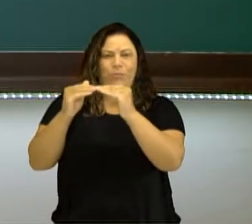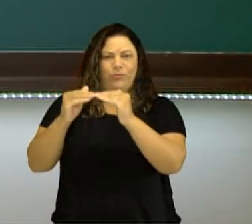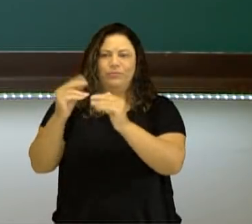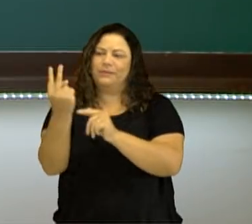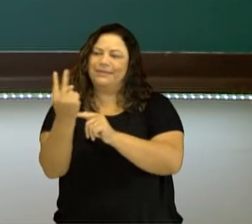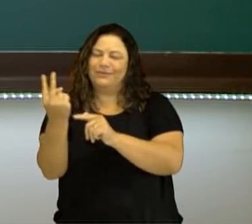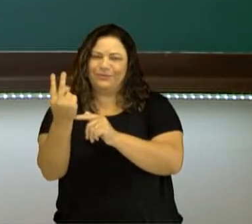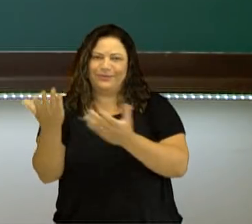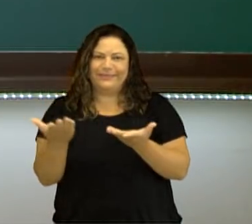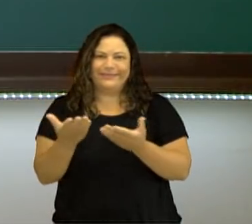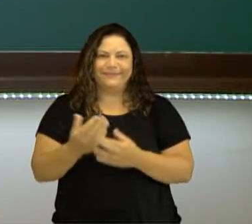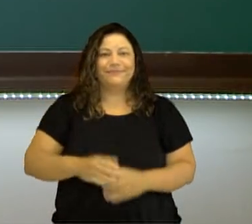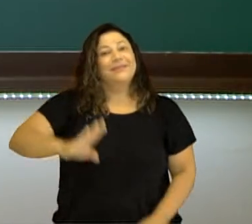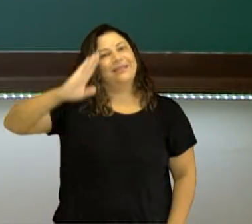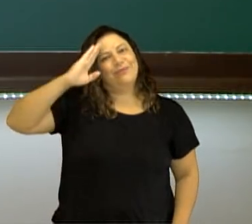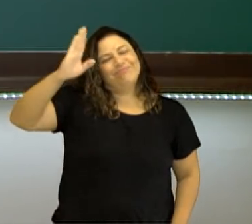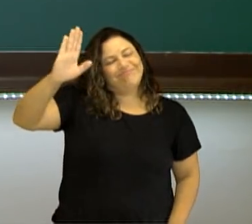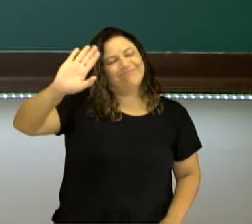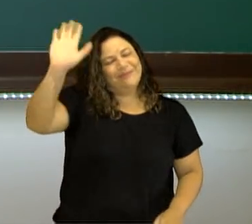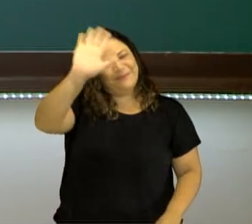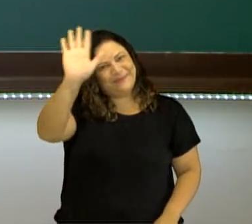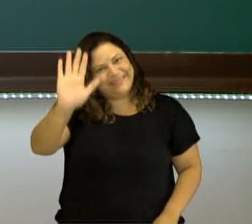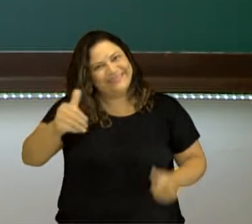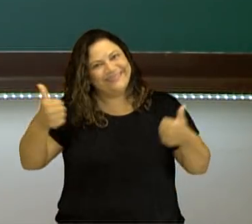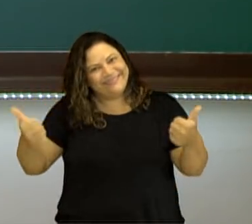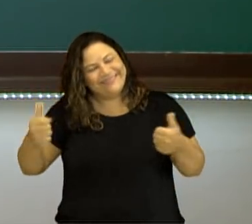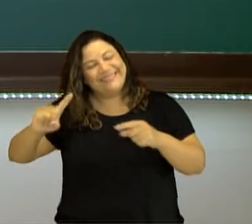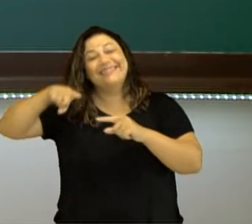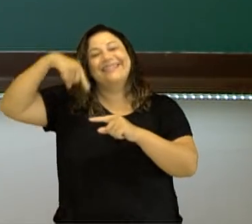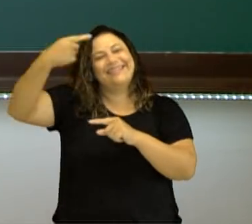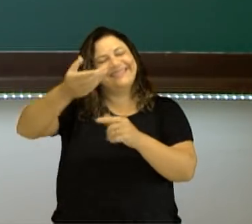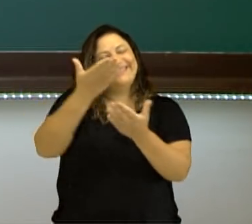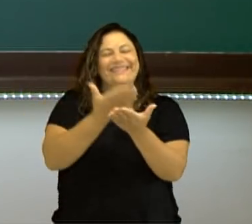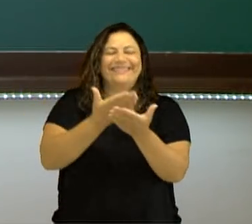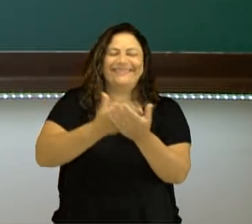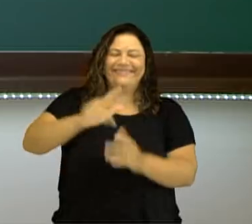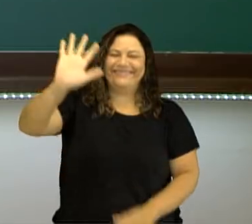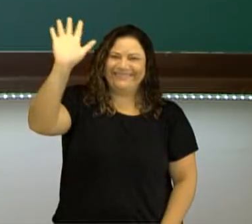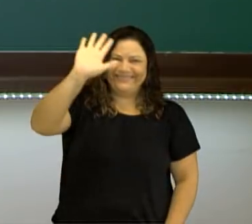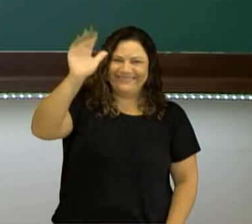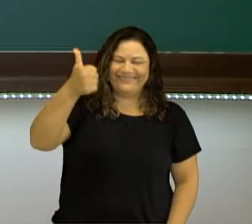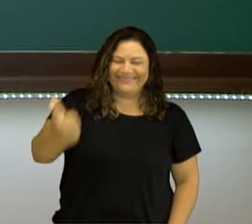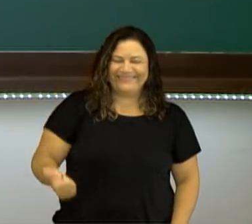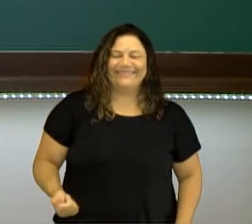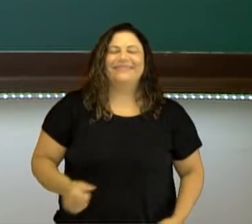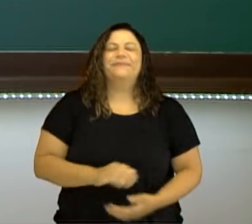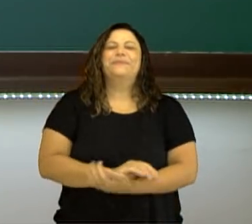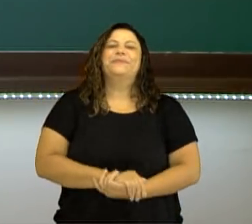Eu me despeço de vocês. Até breve. Tchau da professora Arabel.